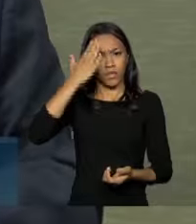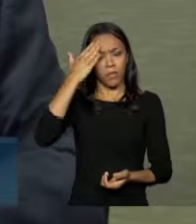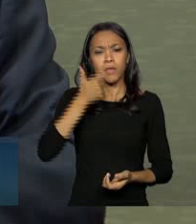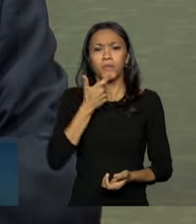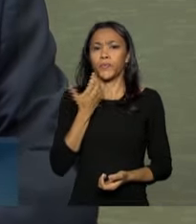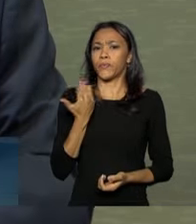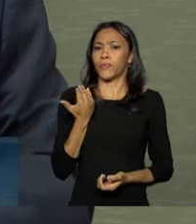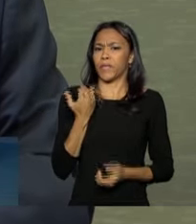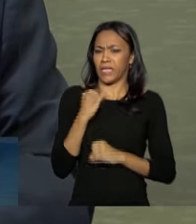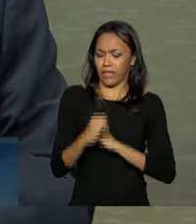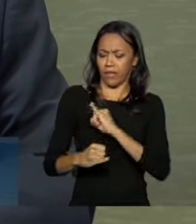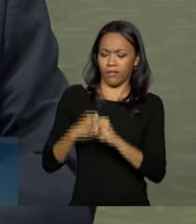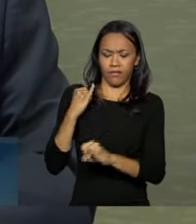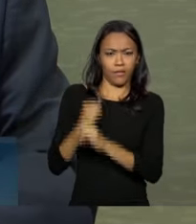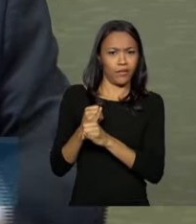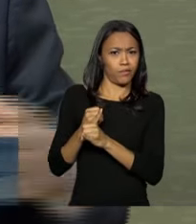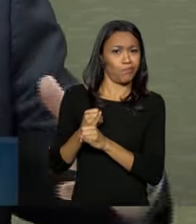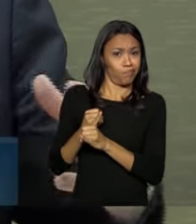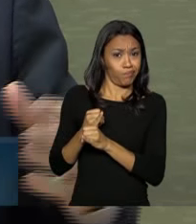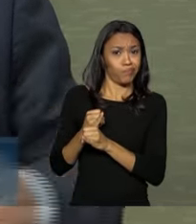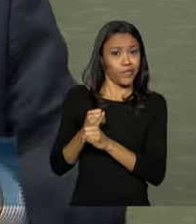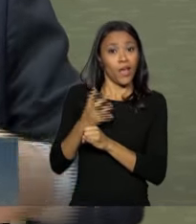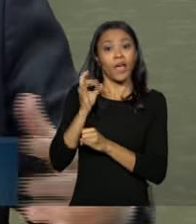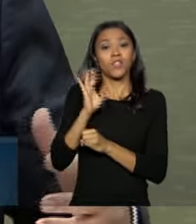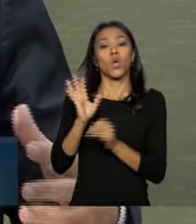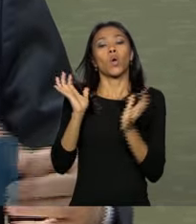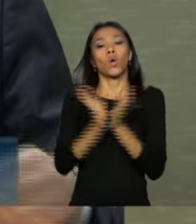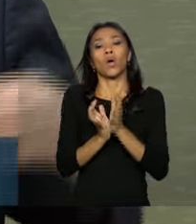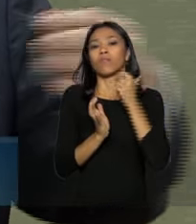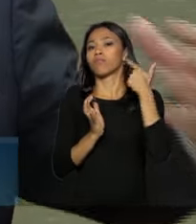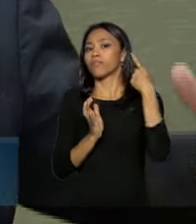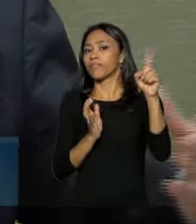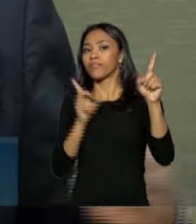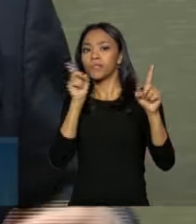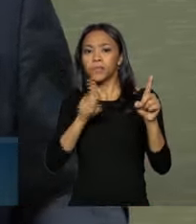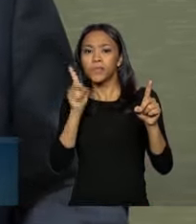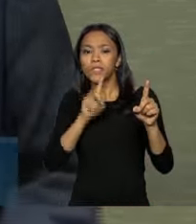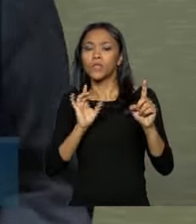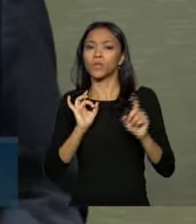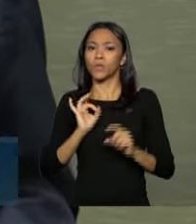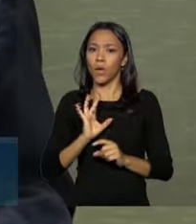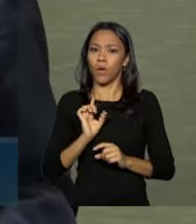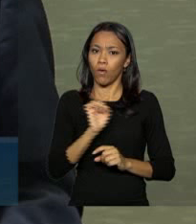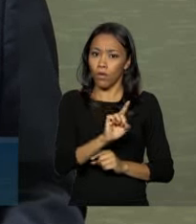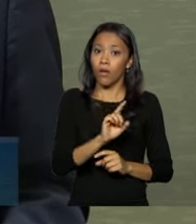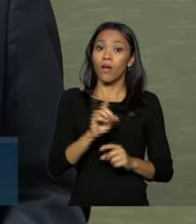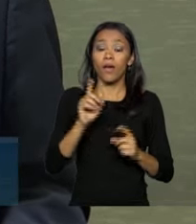recentemente, a internet era basicamente uma rede americana, se internacionalizou, mas ainda com